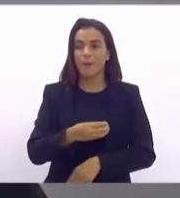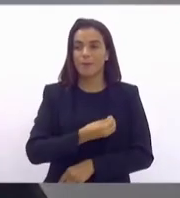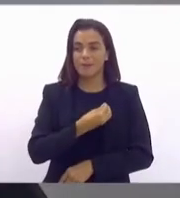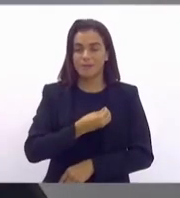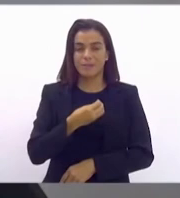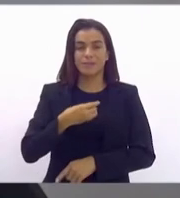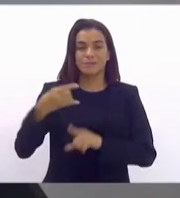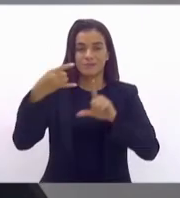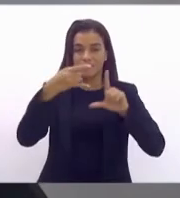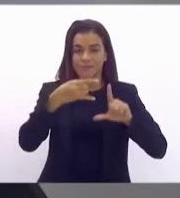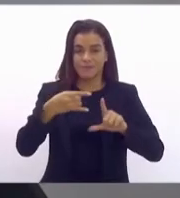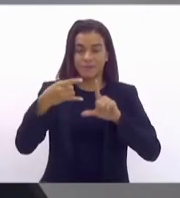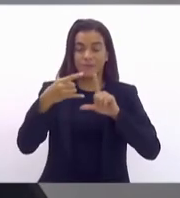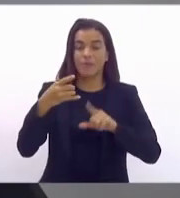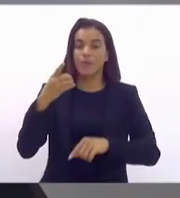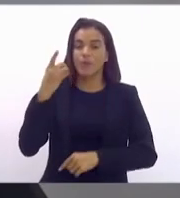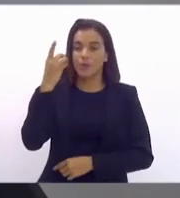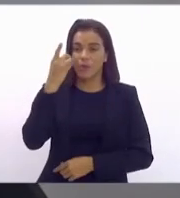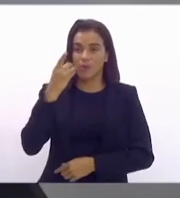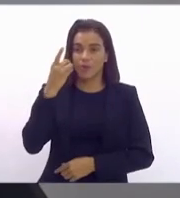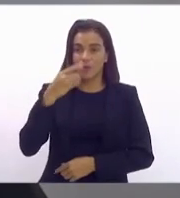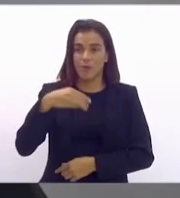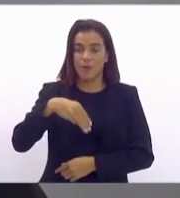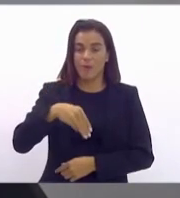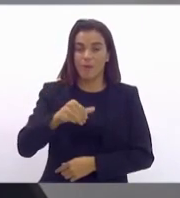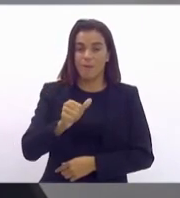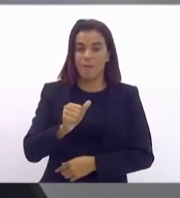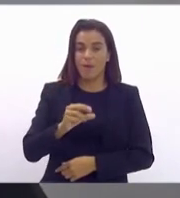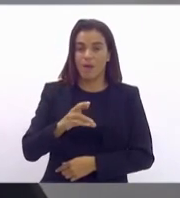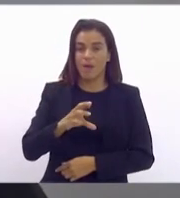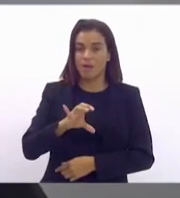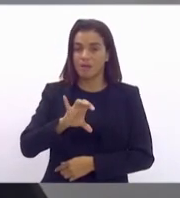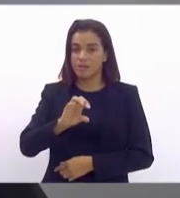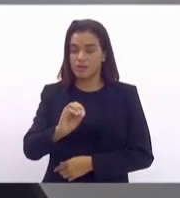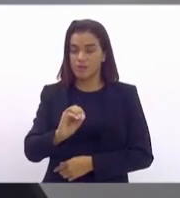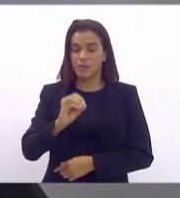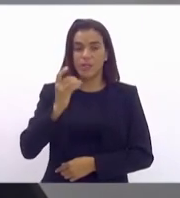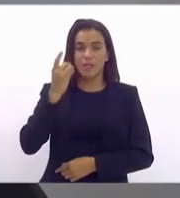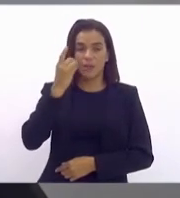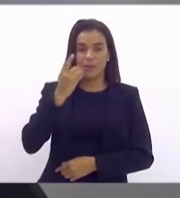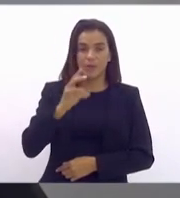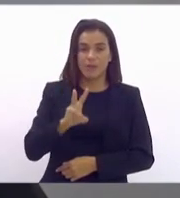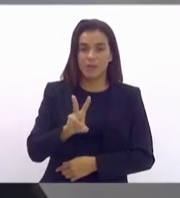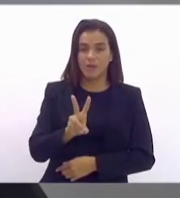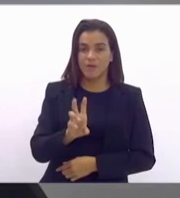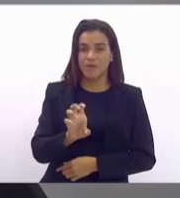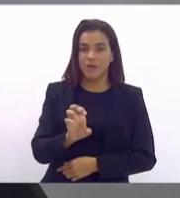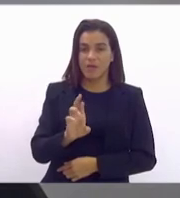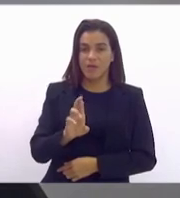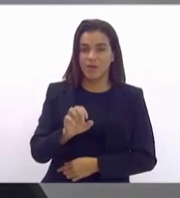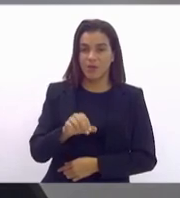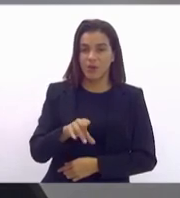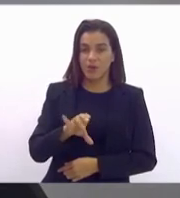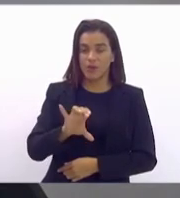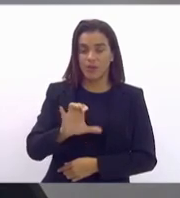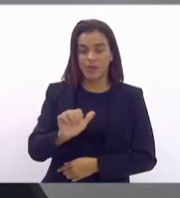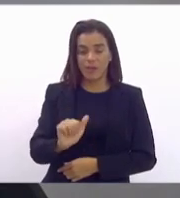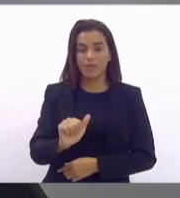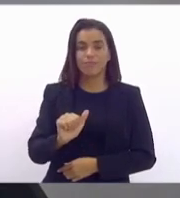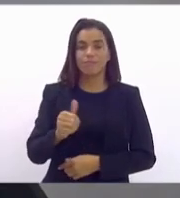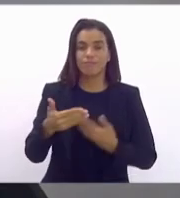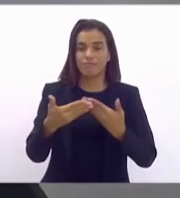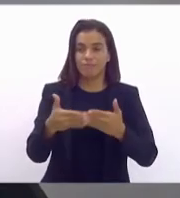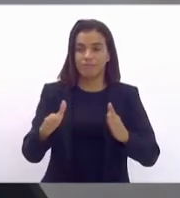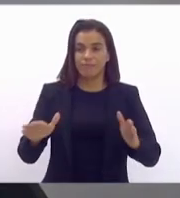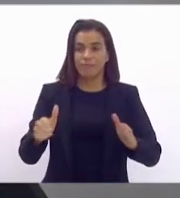presenças online dos deputados Márcio Gualberto e a deputada Verônica Lima, dou por abertos os